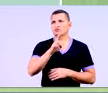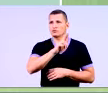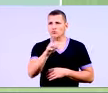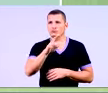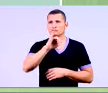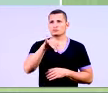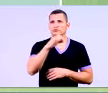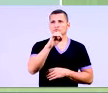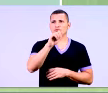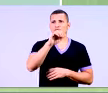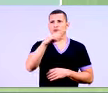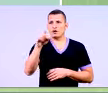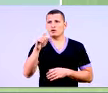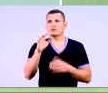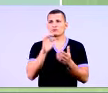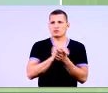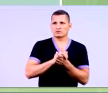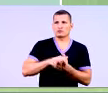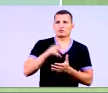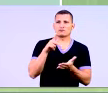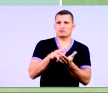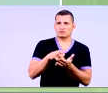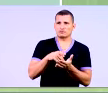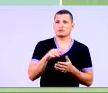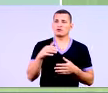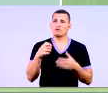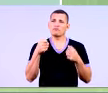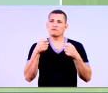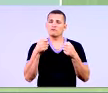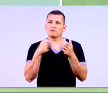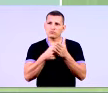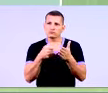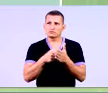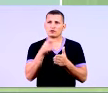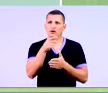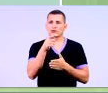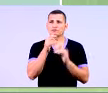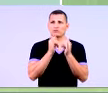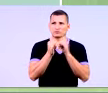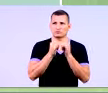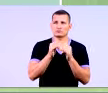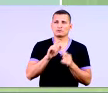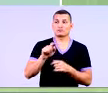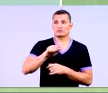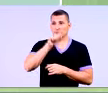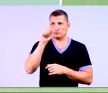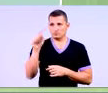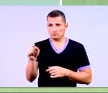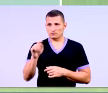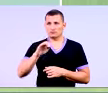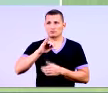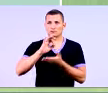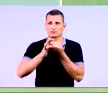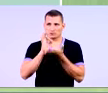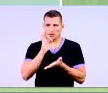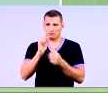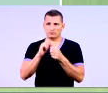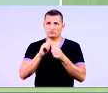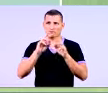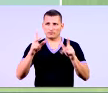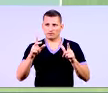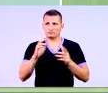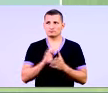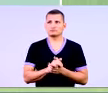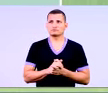verdadeiro então eu forcei essas atribuições quem já viu faça diferente declaração